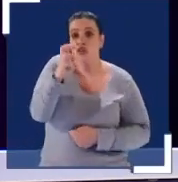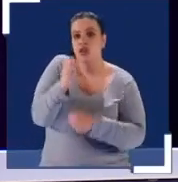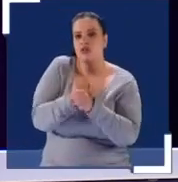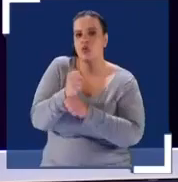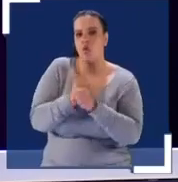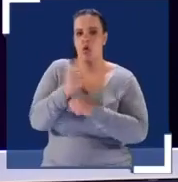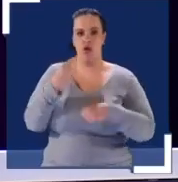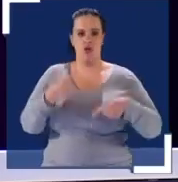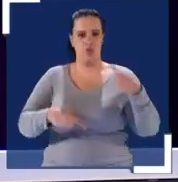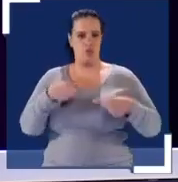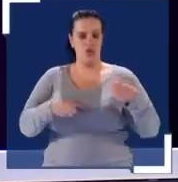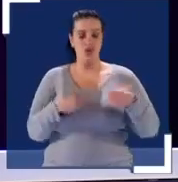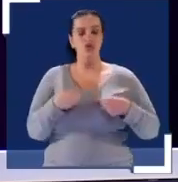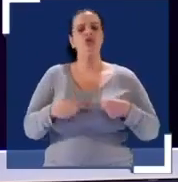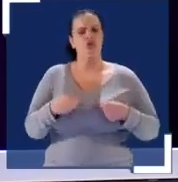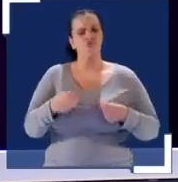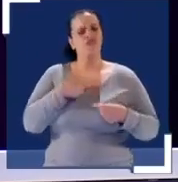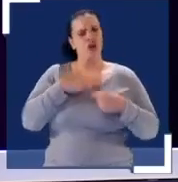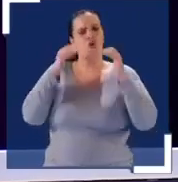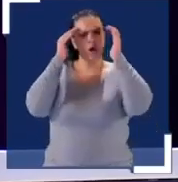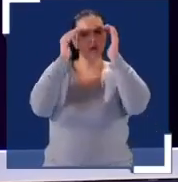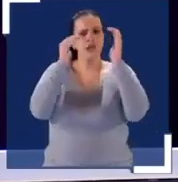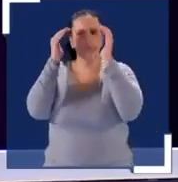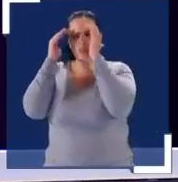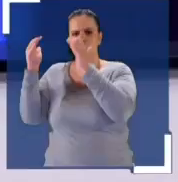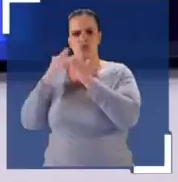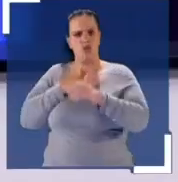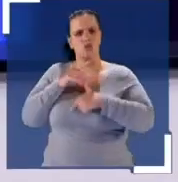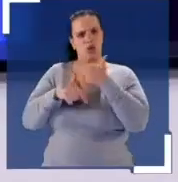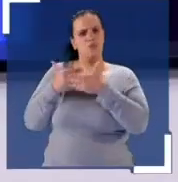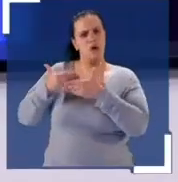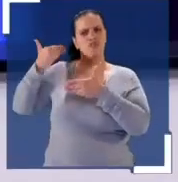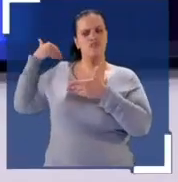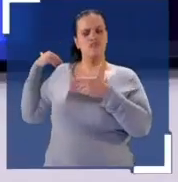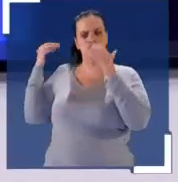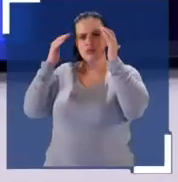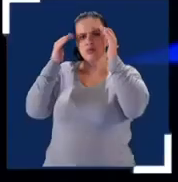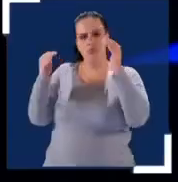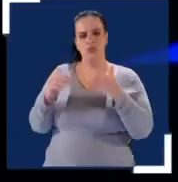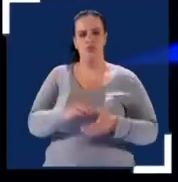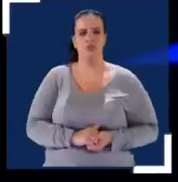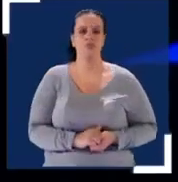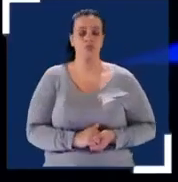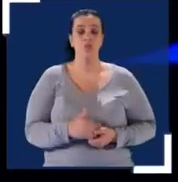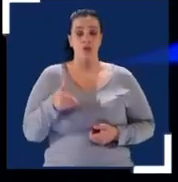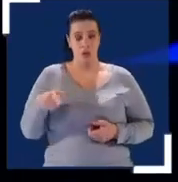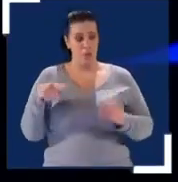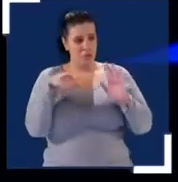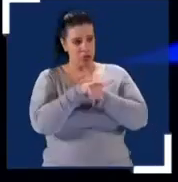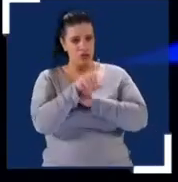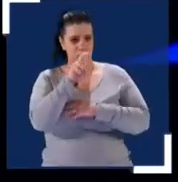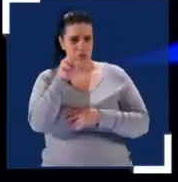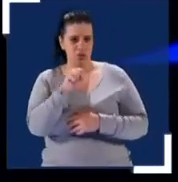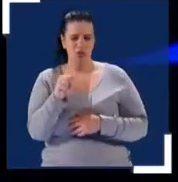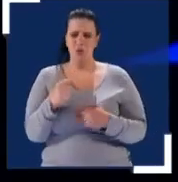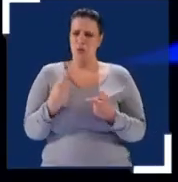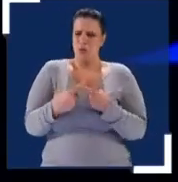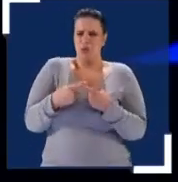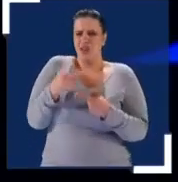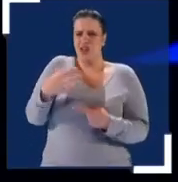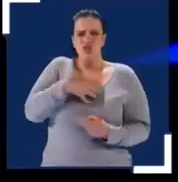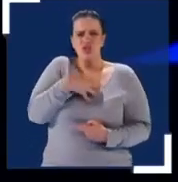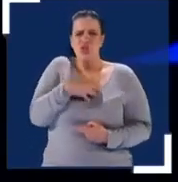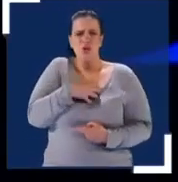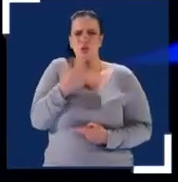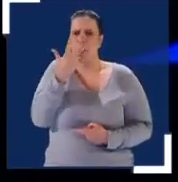pública, com muito respeito às coisas que fiz. Daniela Lima, 15 segundos. Não, eu pergunto porque o senhor trata como se fosse uma coisa,